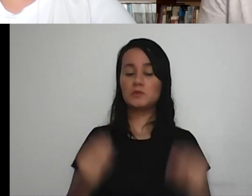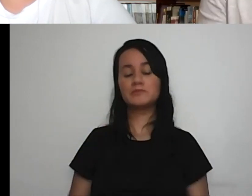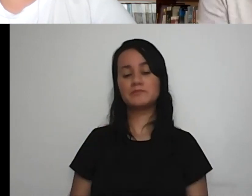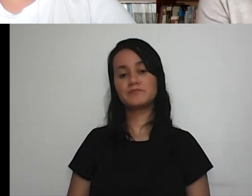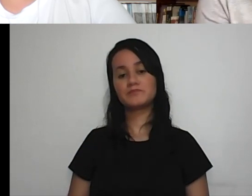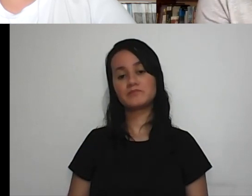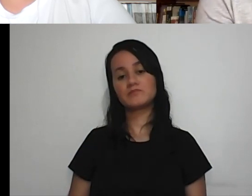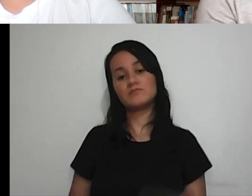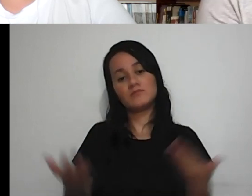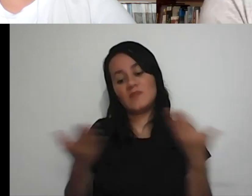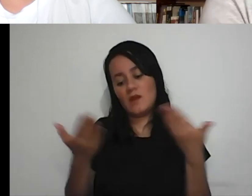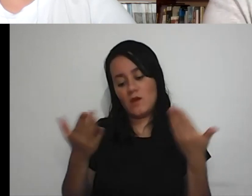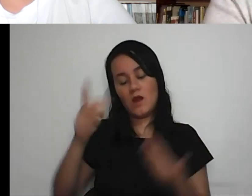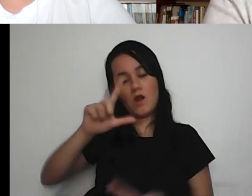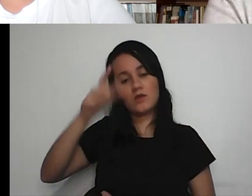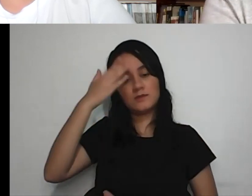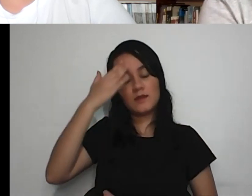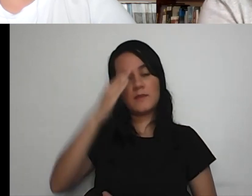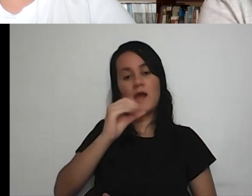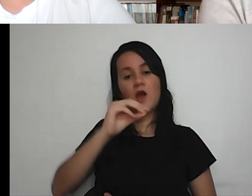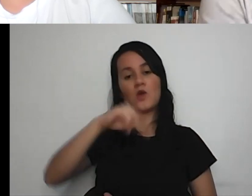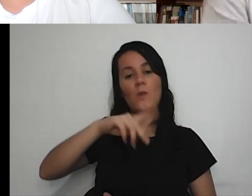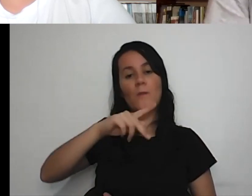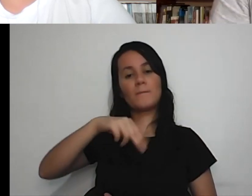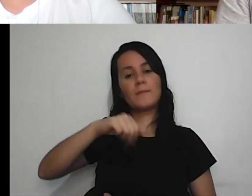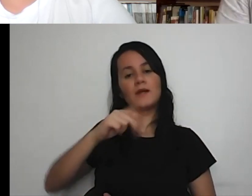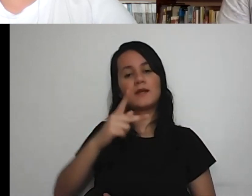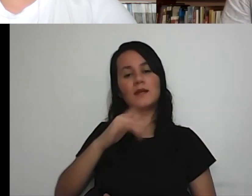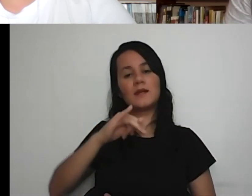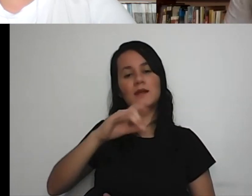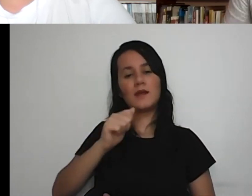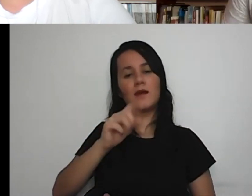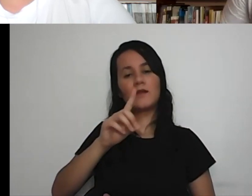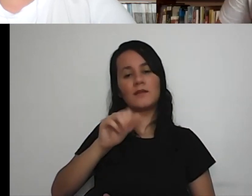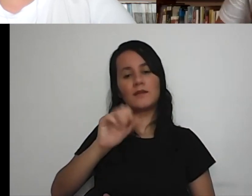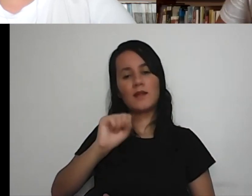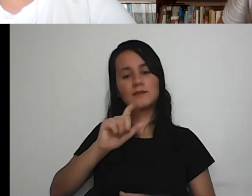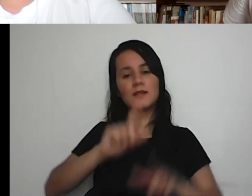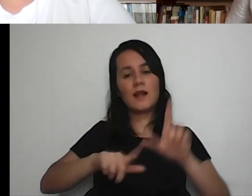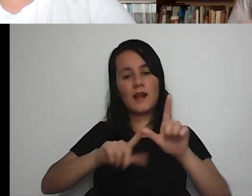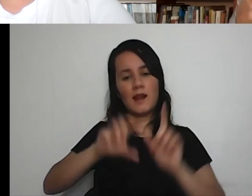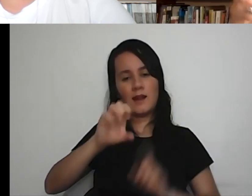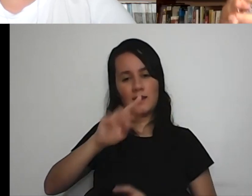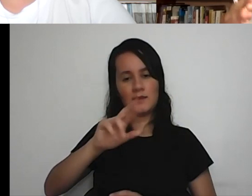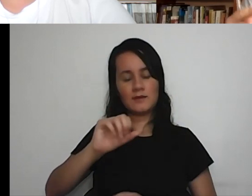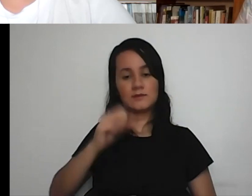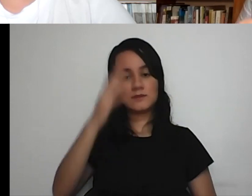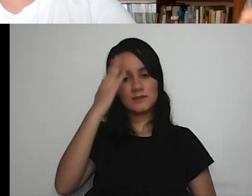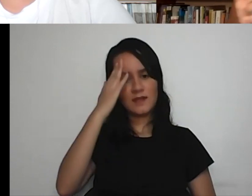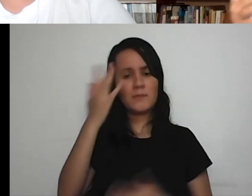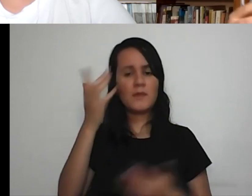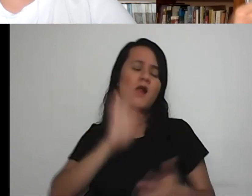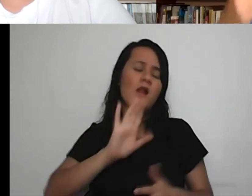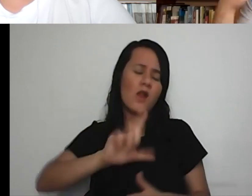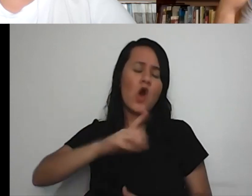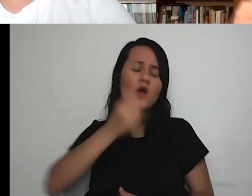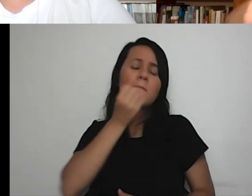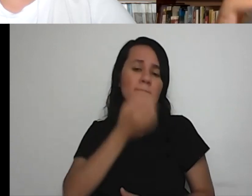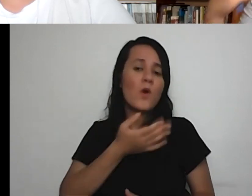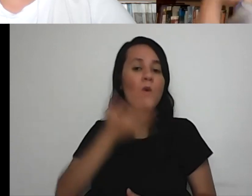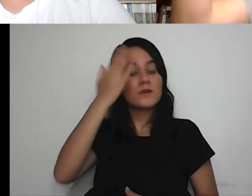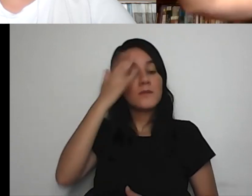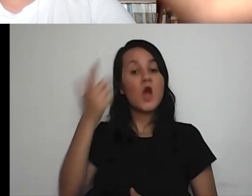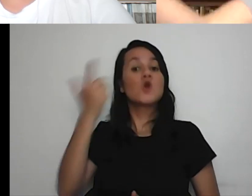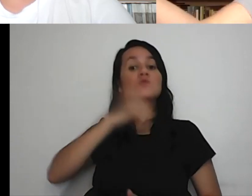E agora, lógico, a Companhia das Letras, é lógico que é bom, que é positivo que esse livro chegue numa editora que vai conseguir que ele